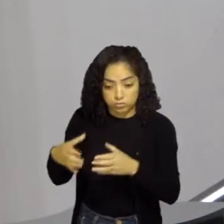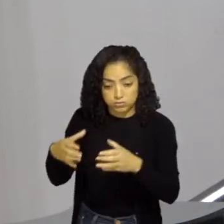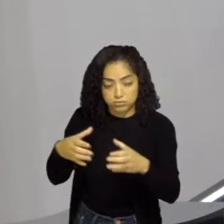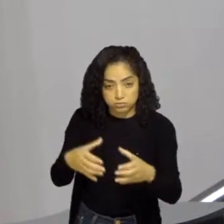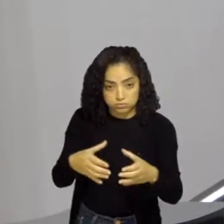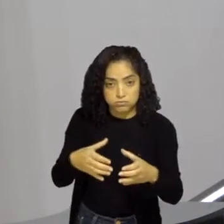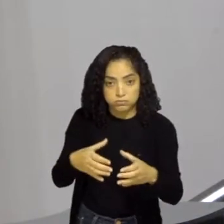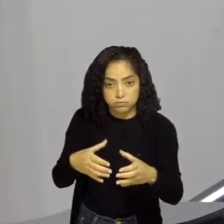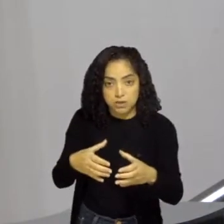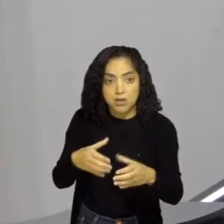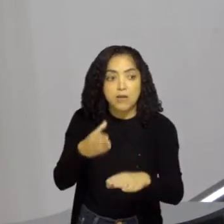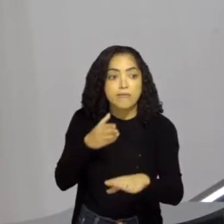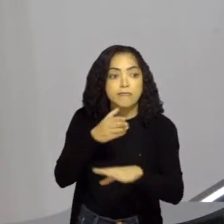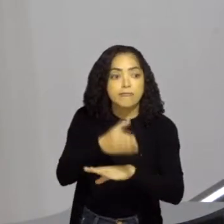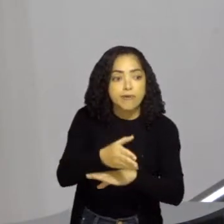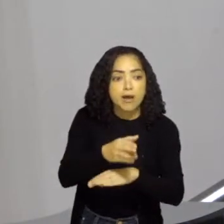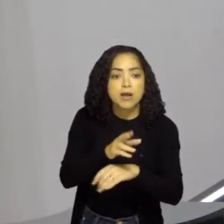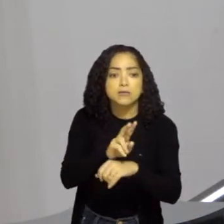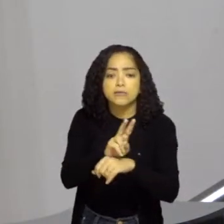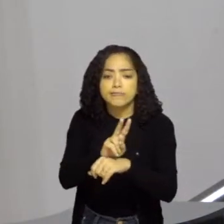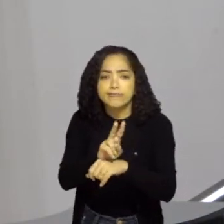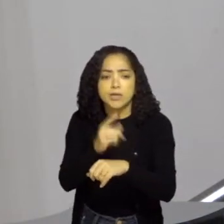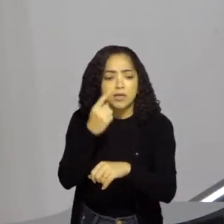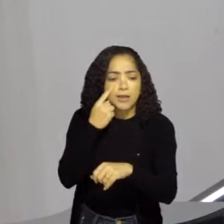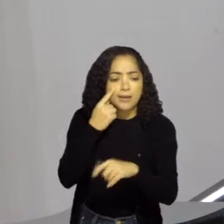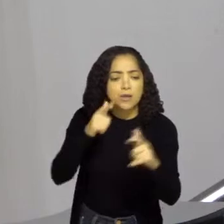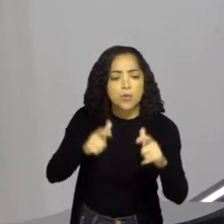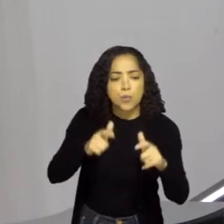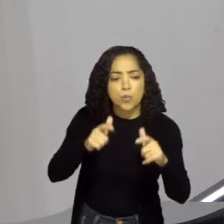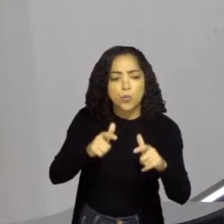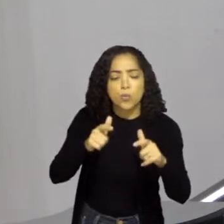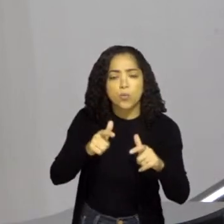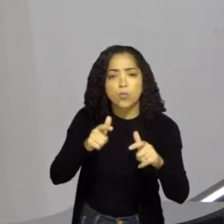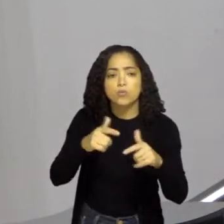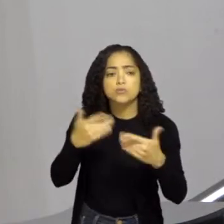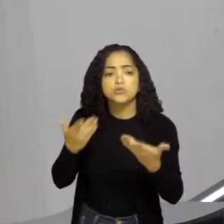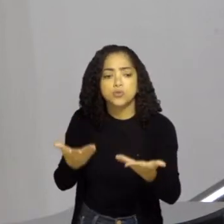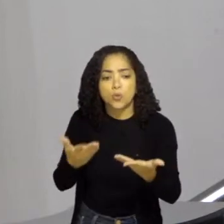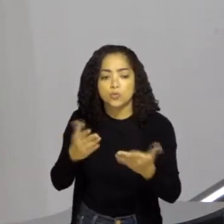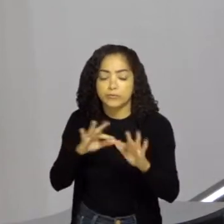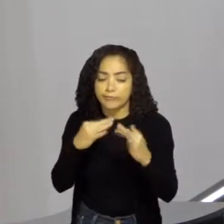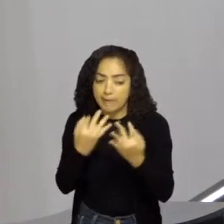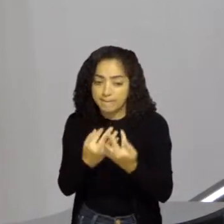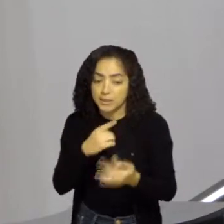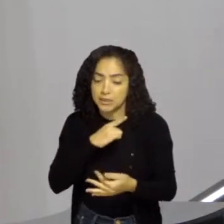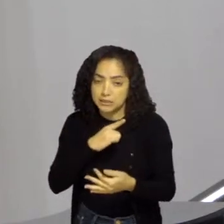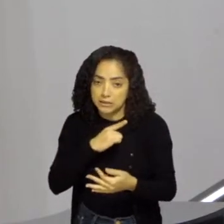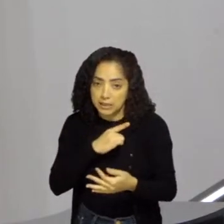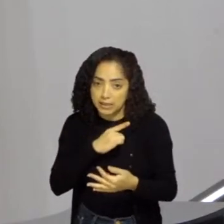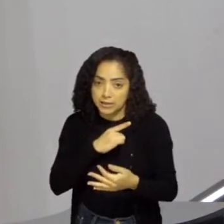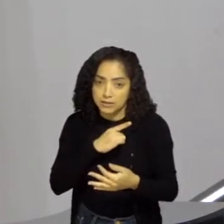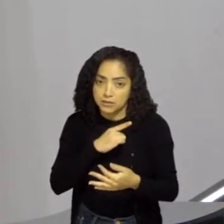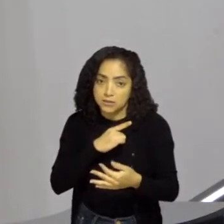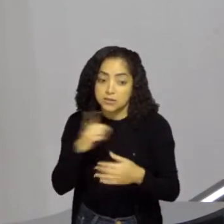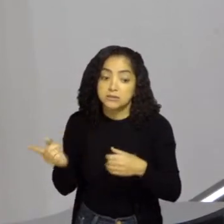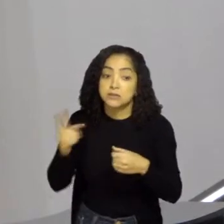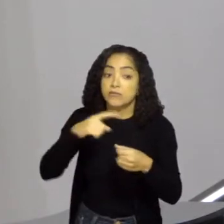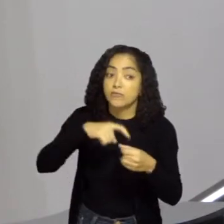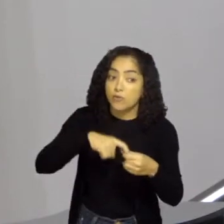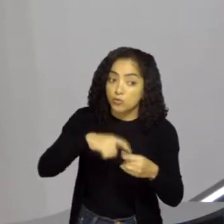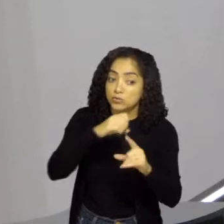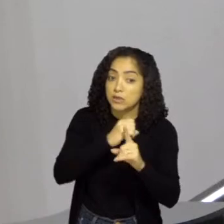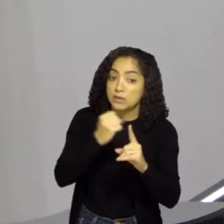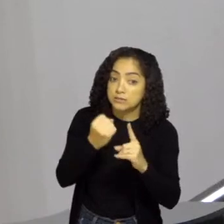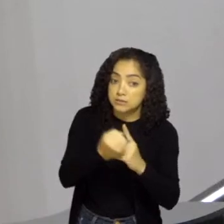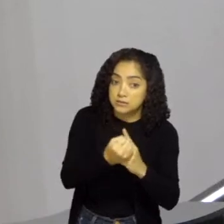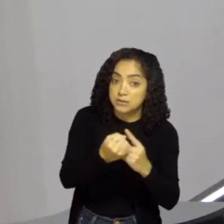vão verificar quem é, de onde veio, se tem família, se quer voltar para a sua